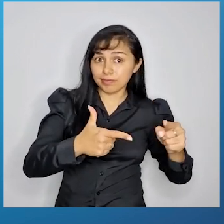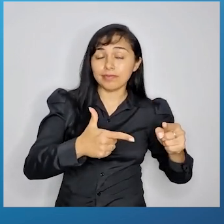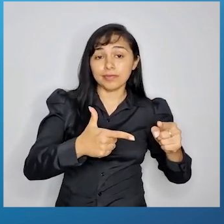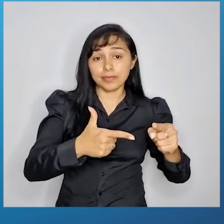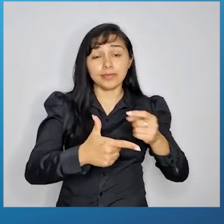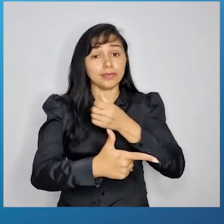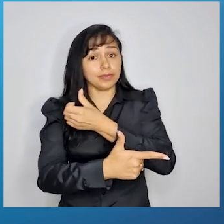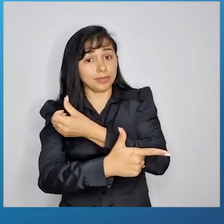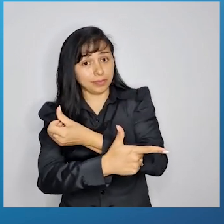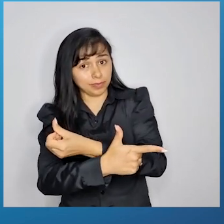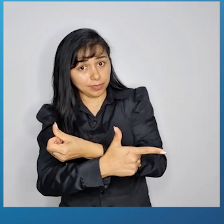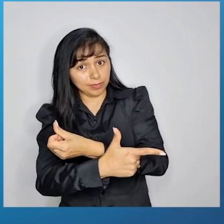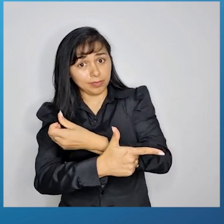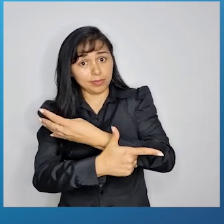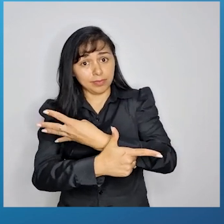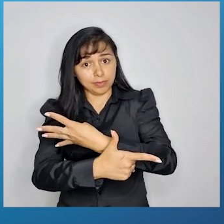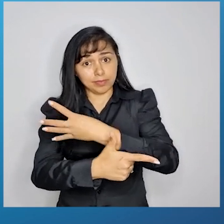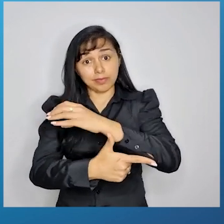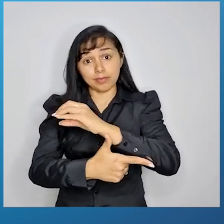exatamente